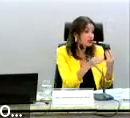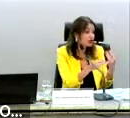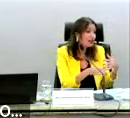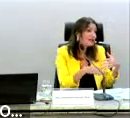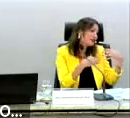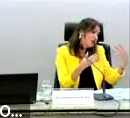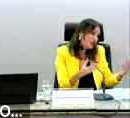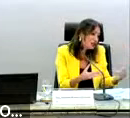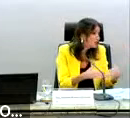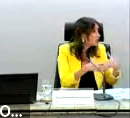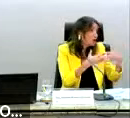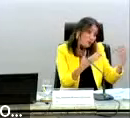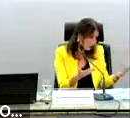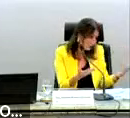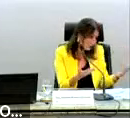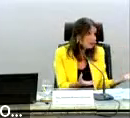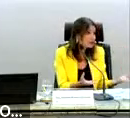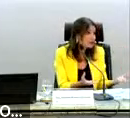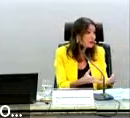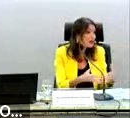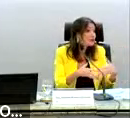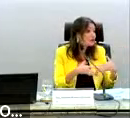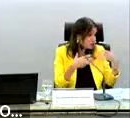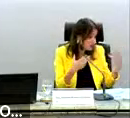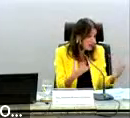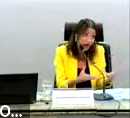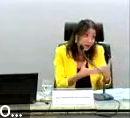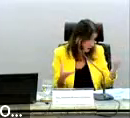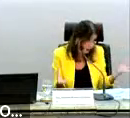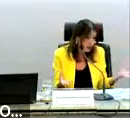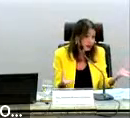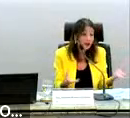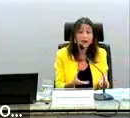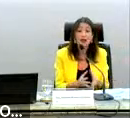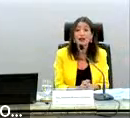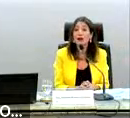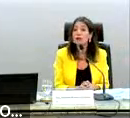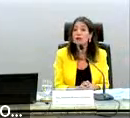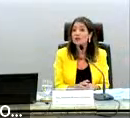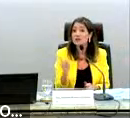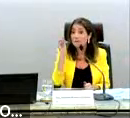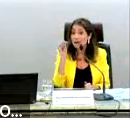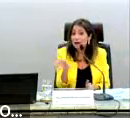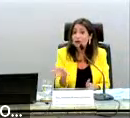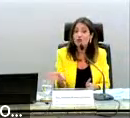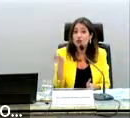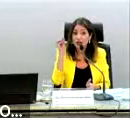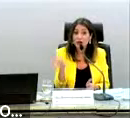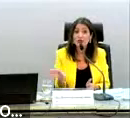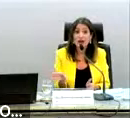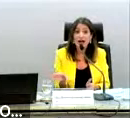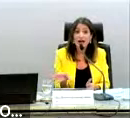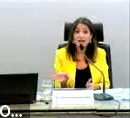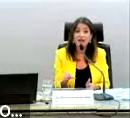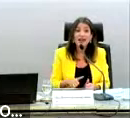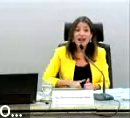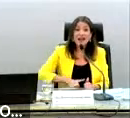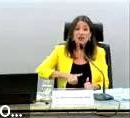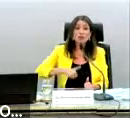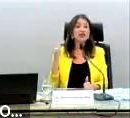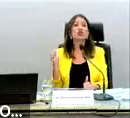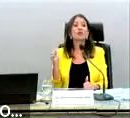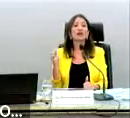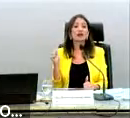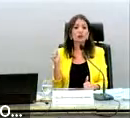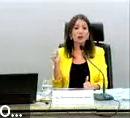as faxineiras, as diaristas não perderam seus empregos, a gente sabe que a pandemia causou esse impacto de gênero e de raça,